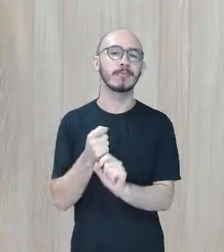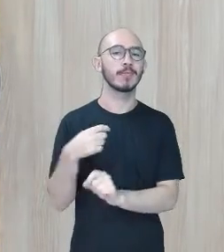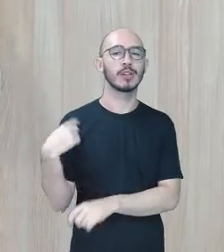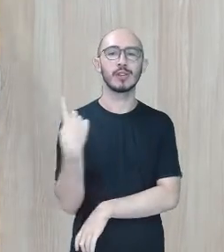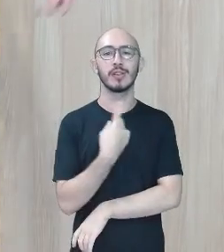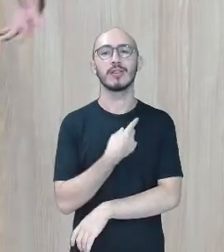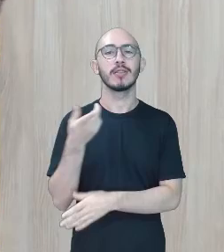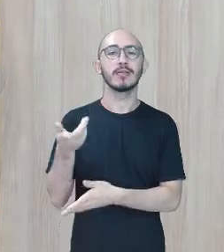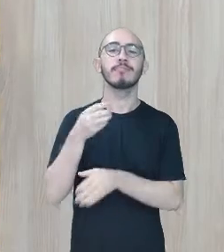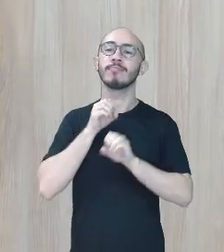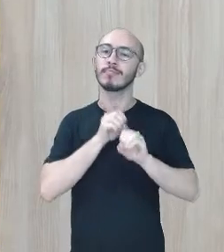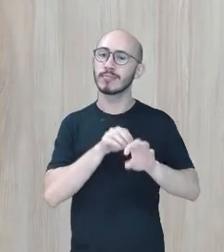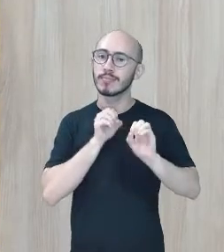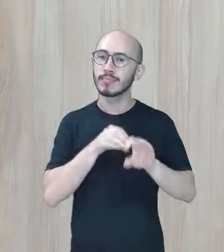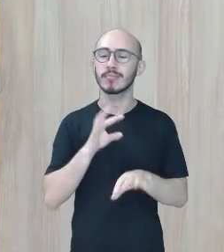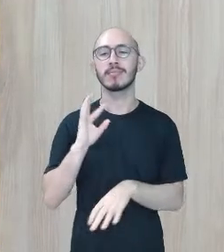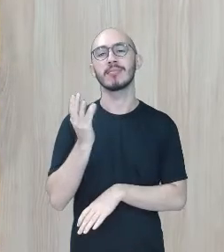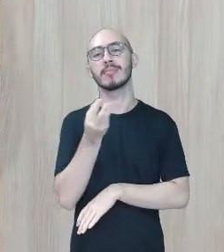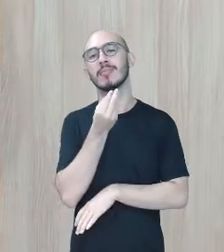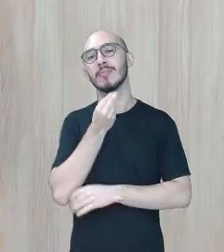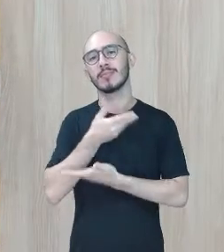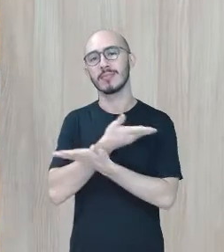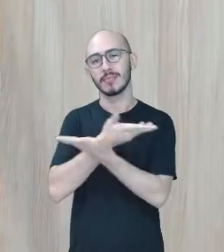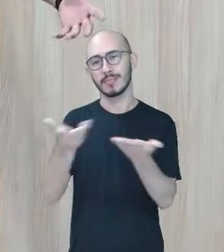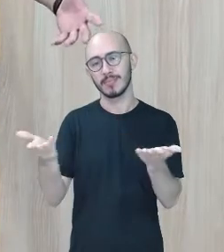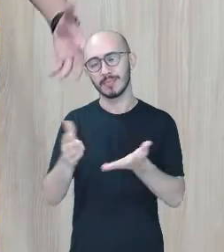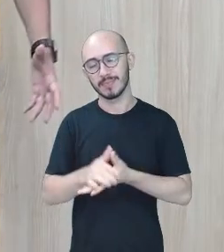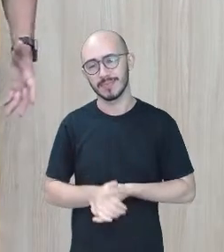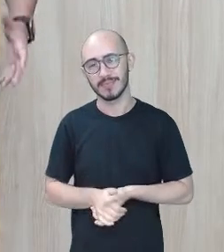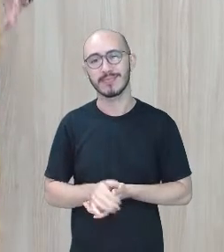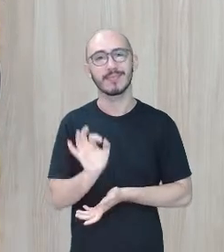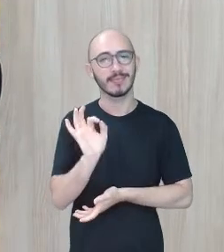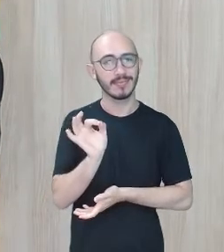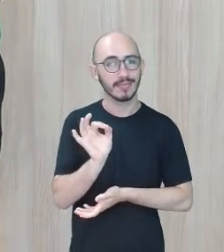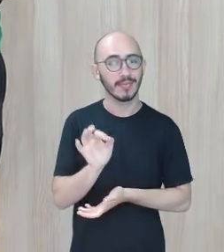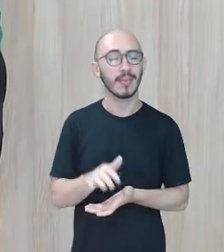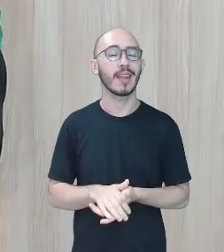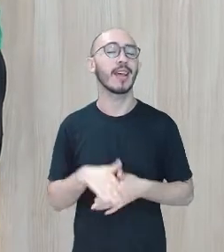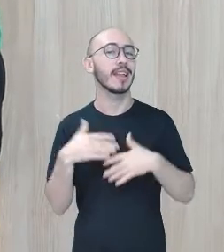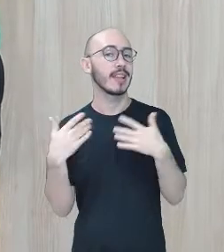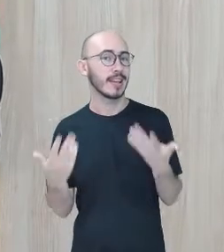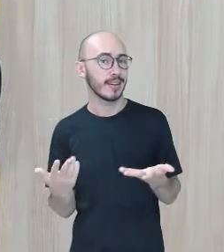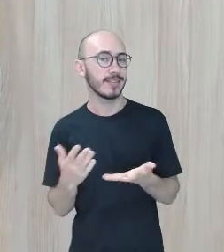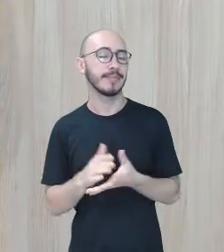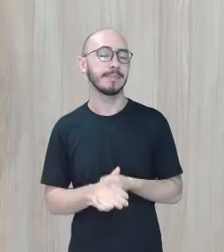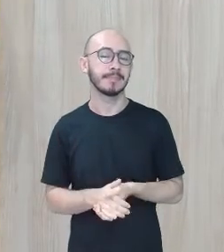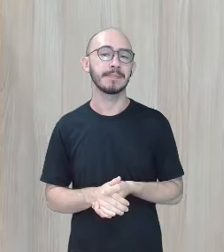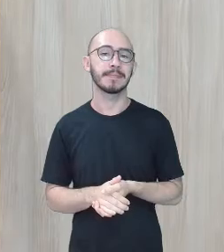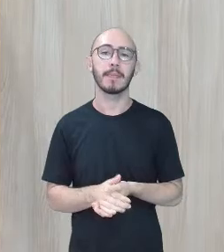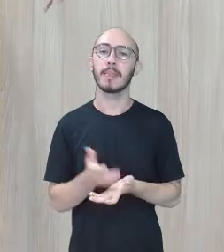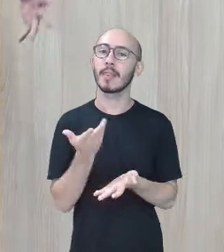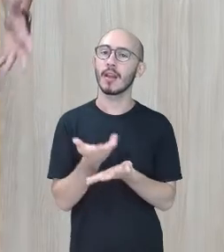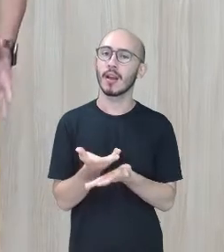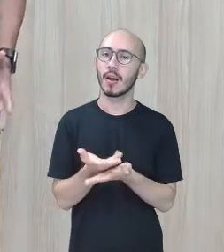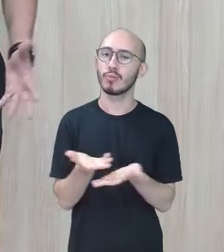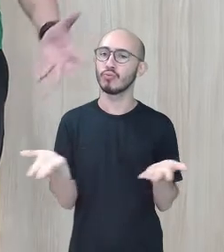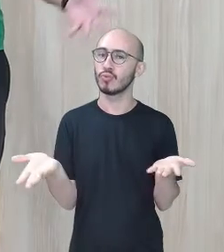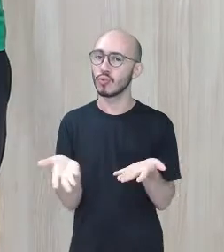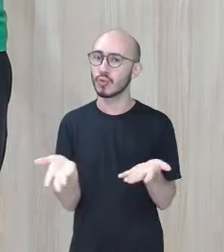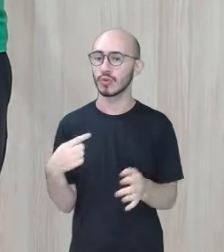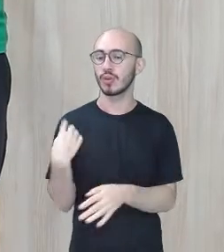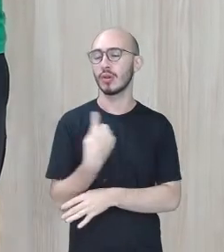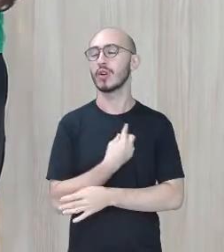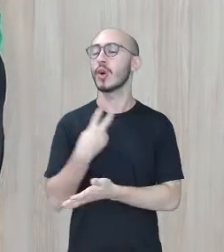estar aqui transmitindo um pouco do meu conhecimento aqui para vocês, tá bom? Bom, na aula de hoje nós vamos